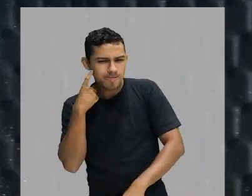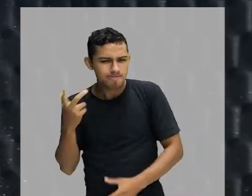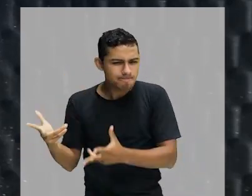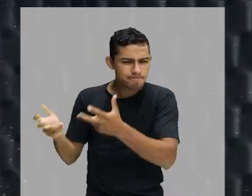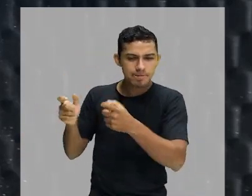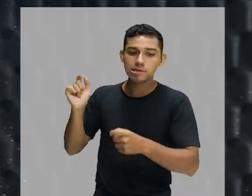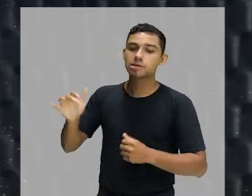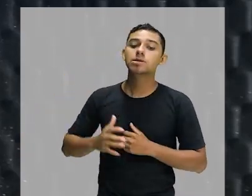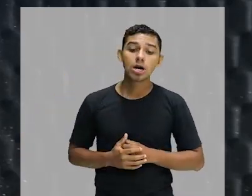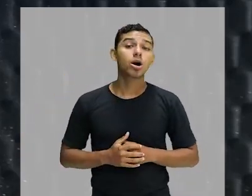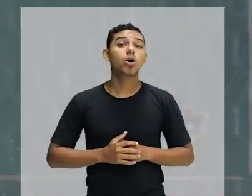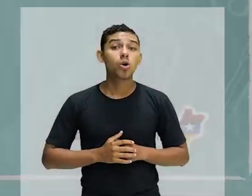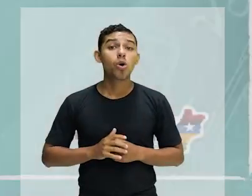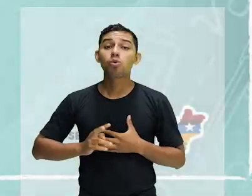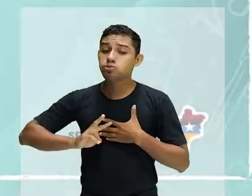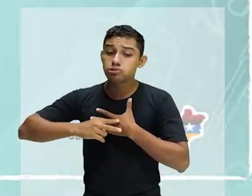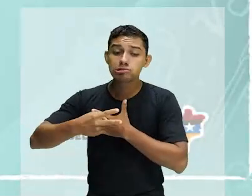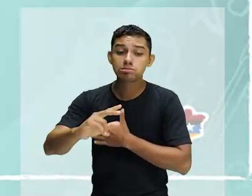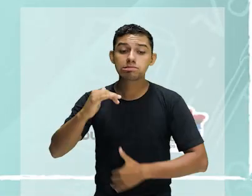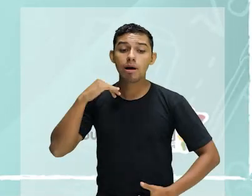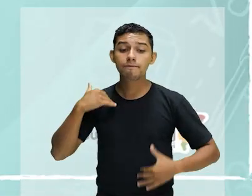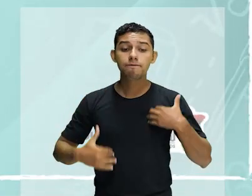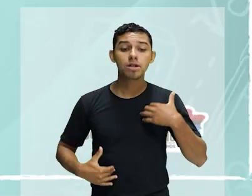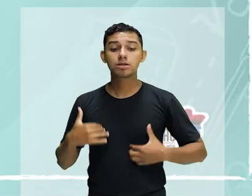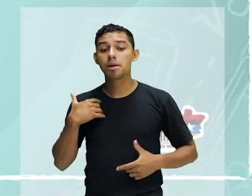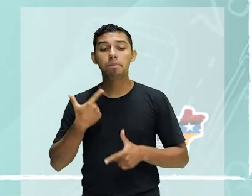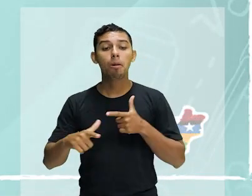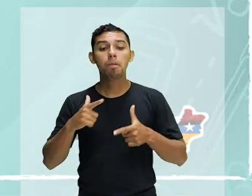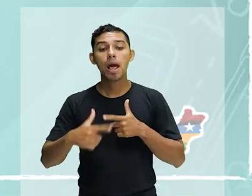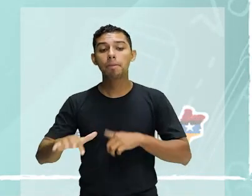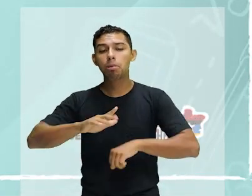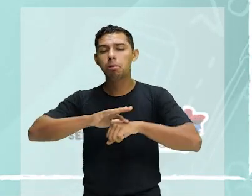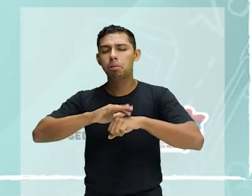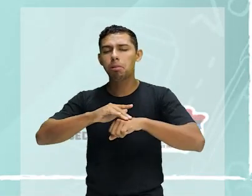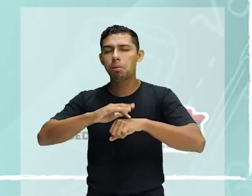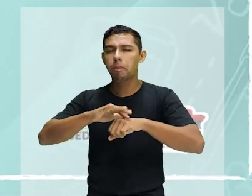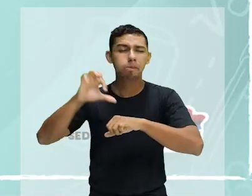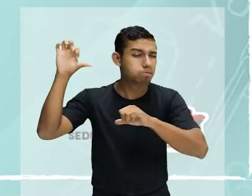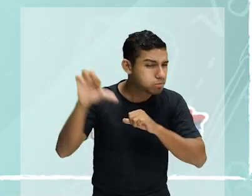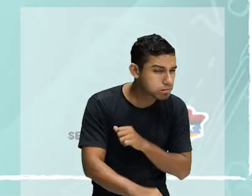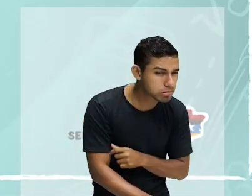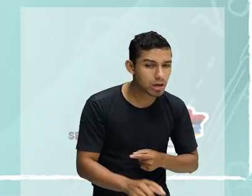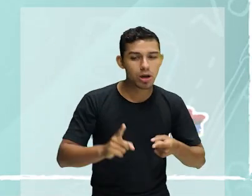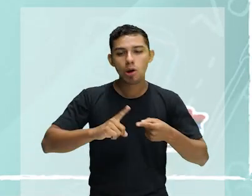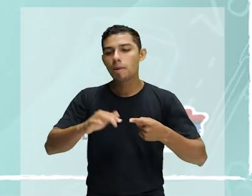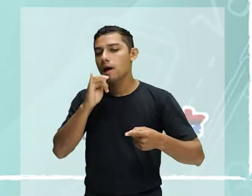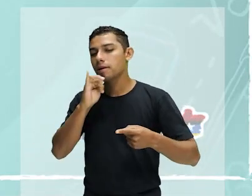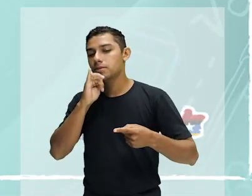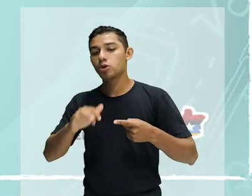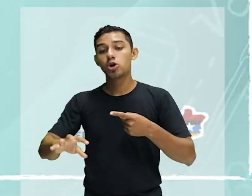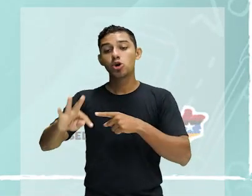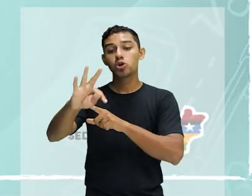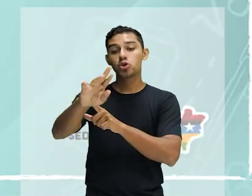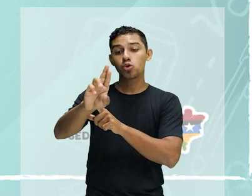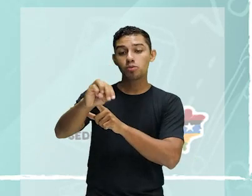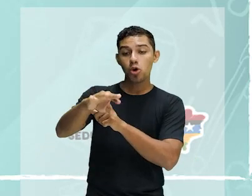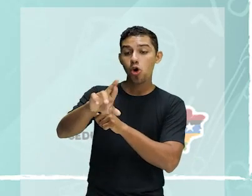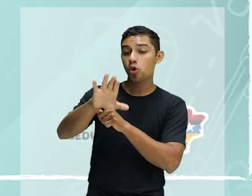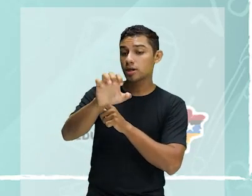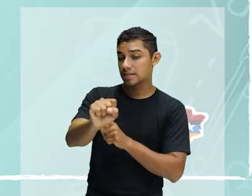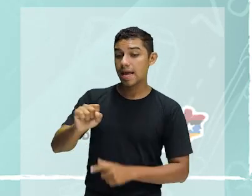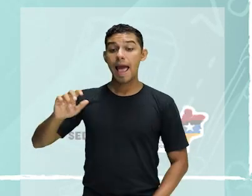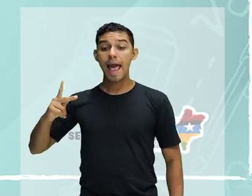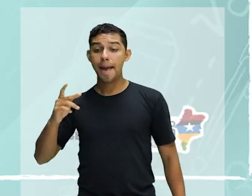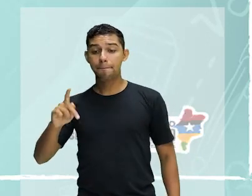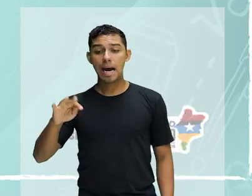Consequências físicas. Podem causar doenças graves como tumores hepáticos, câncer, aumento da